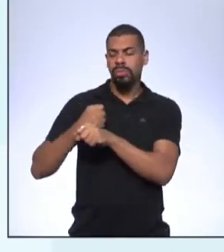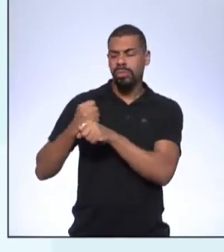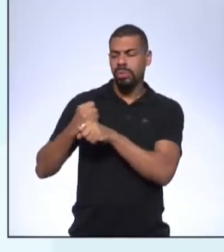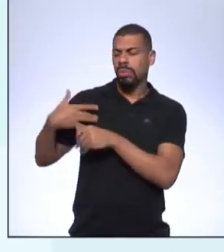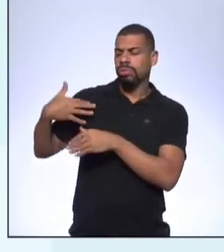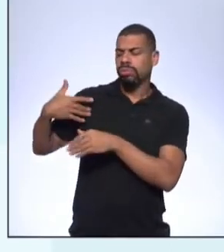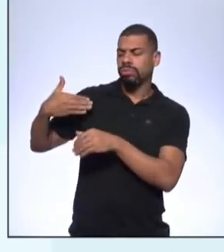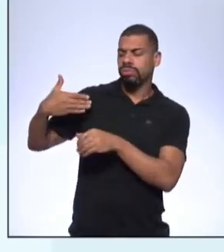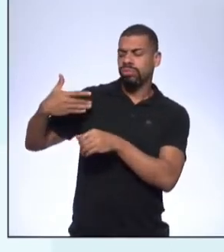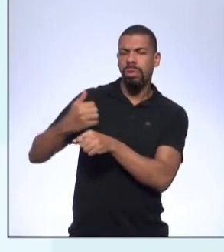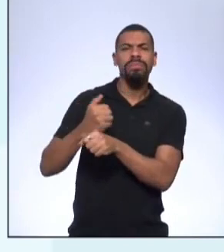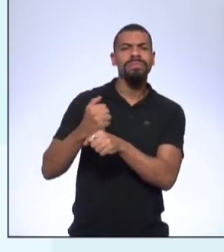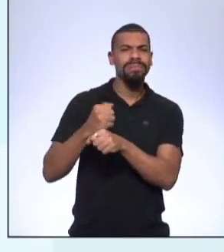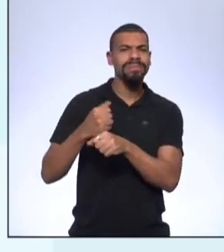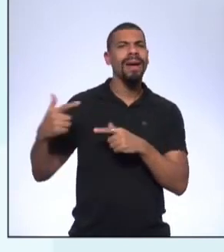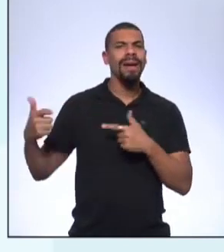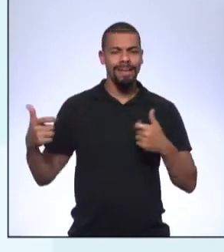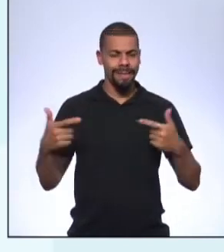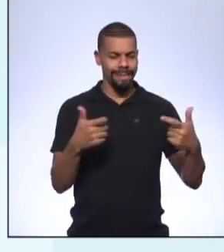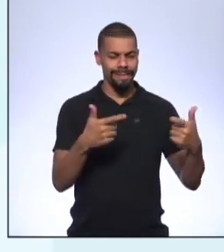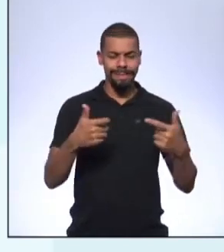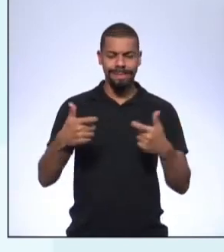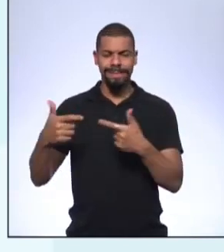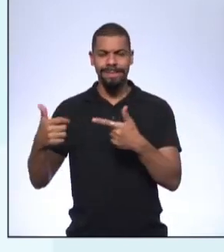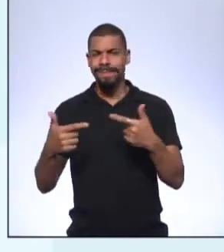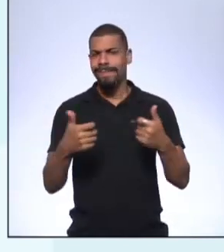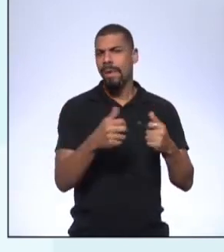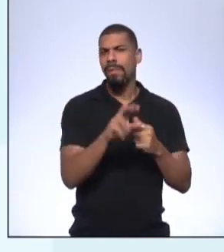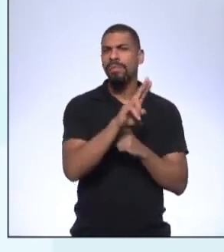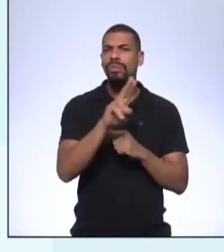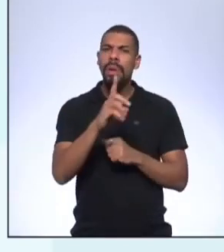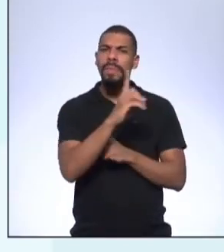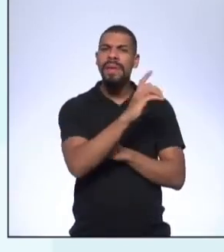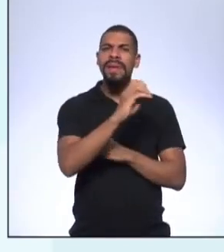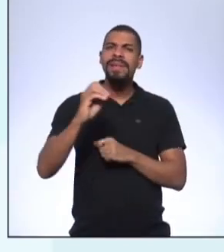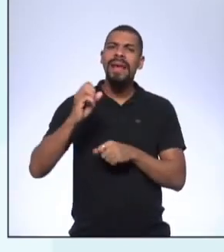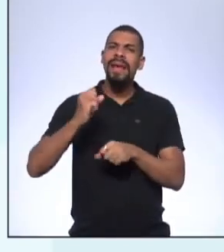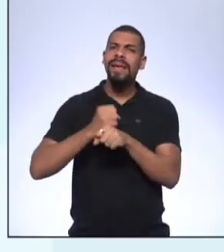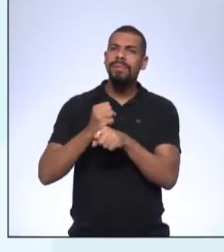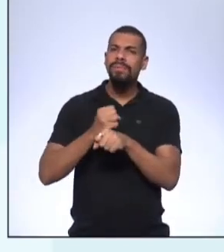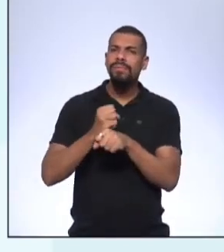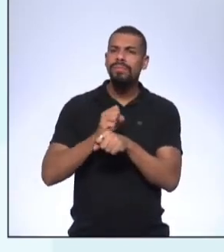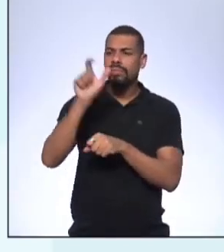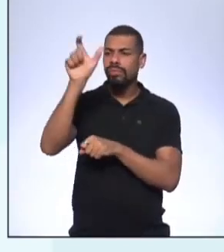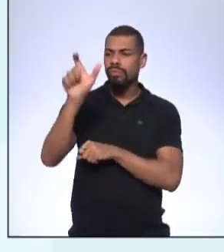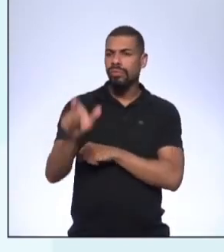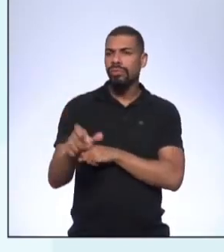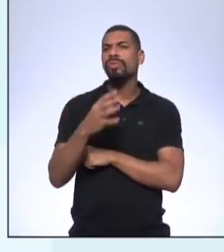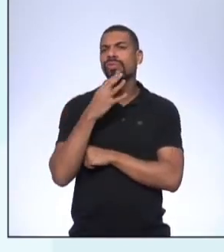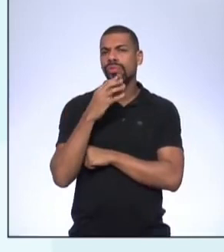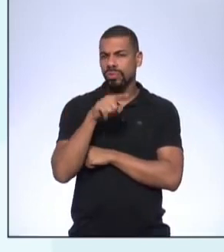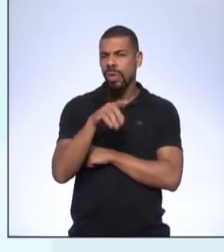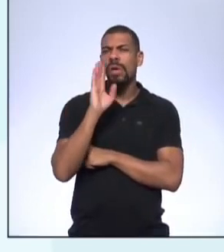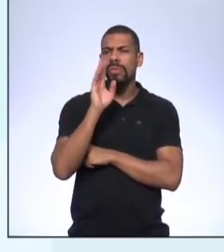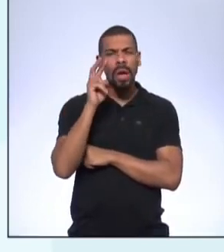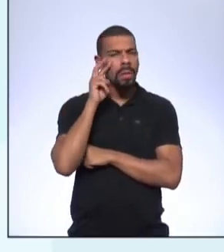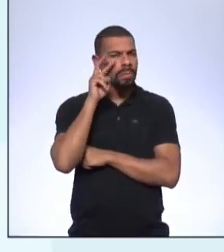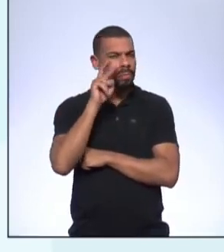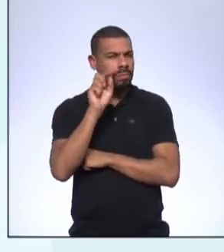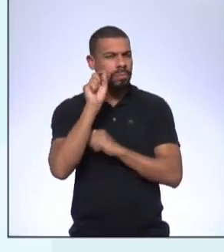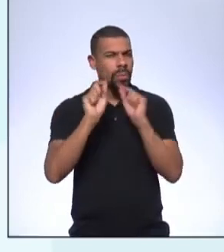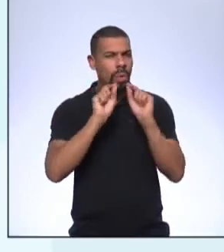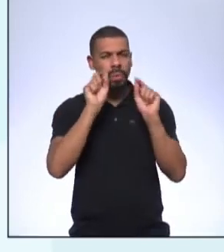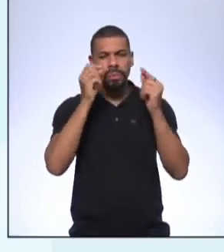tempo, inclusive envolveu uma guerra, que é a Guerra dos 100 Anos, tá? E tem um personagem histórico que vocês muito provavelmente já ouviram falar, que